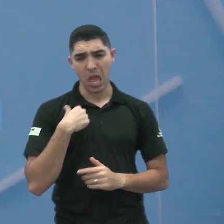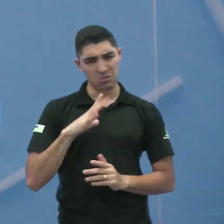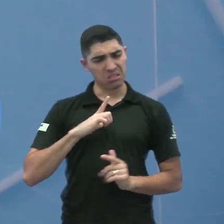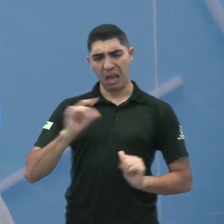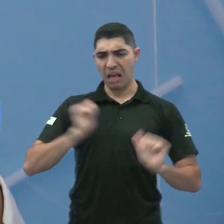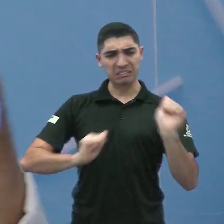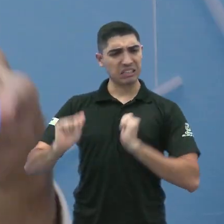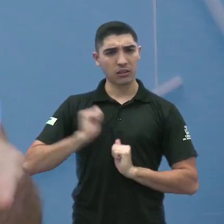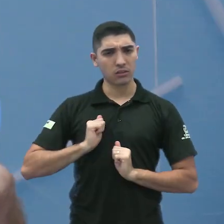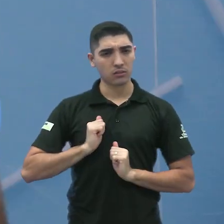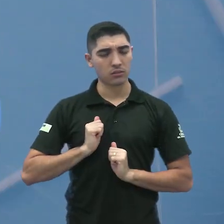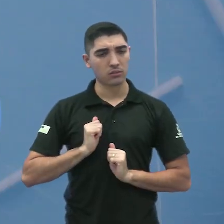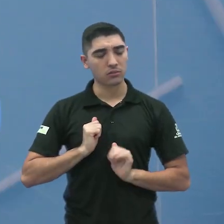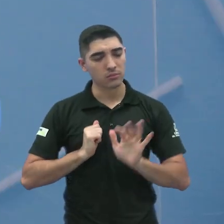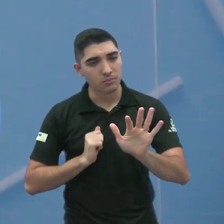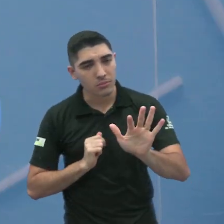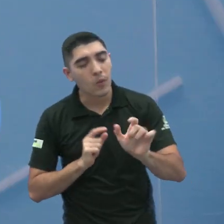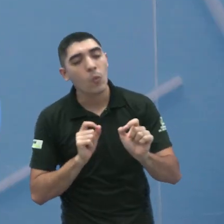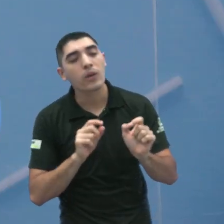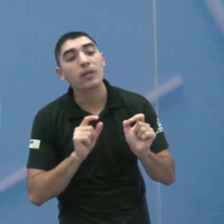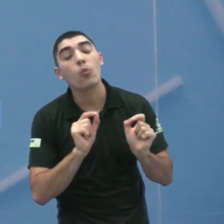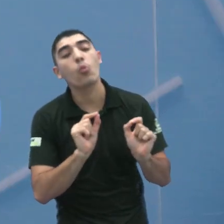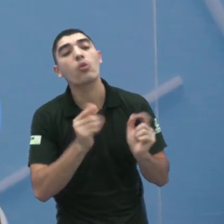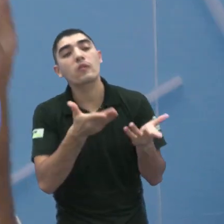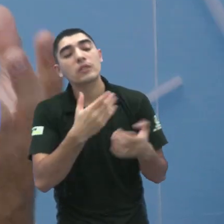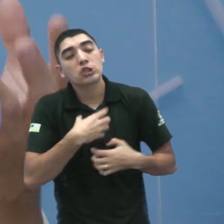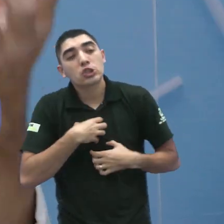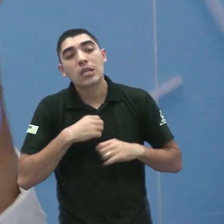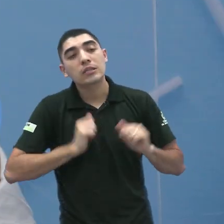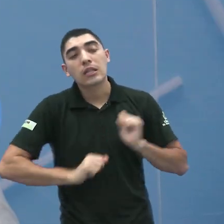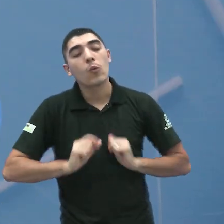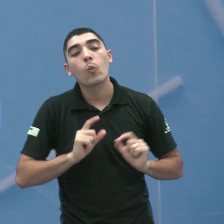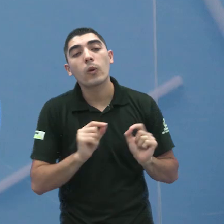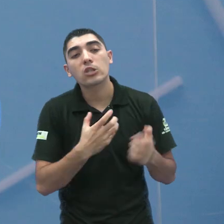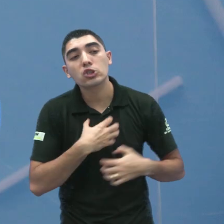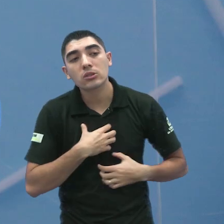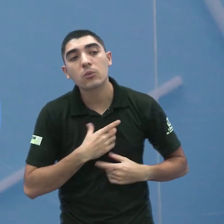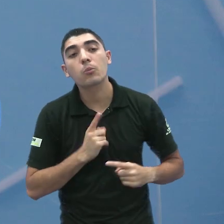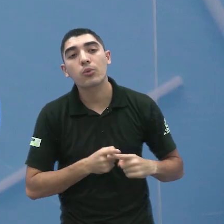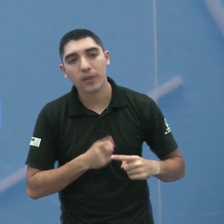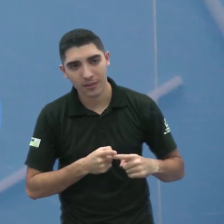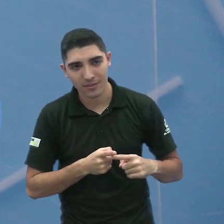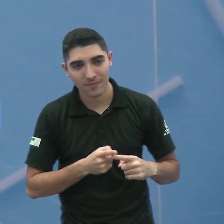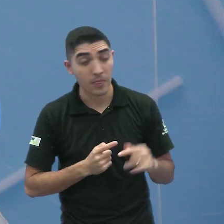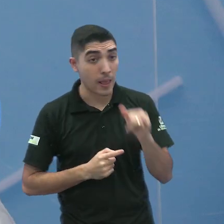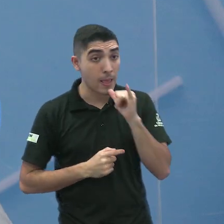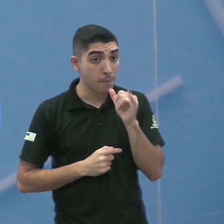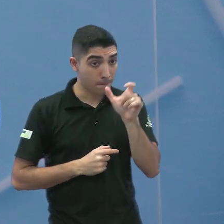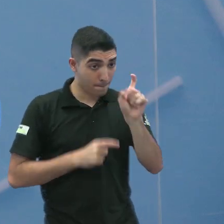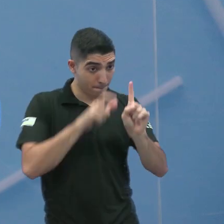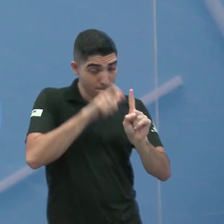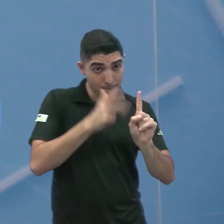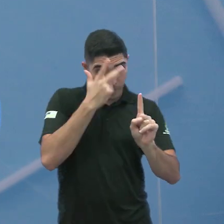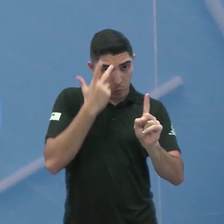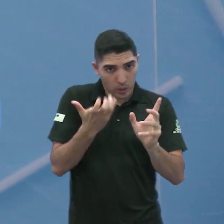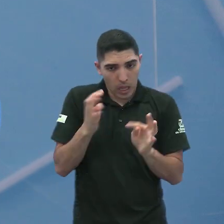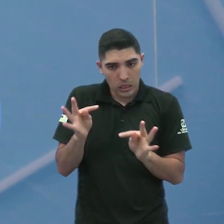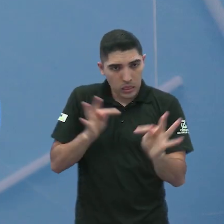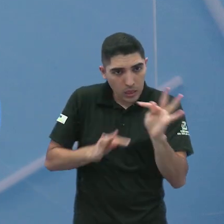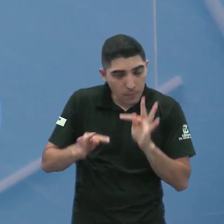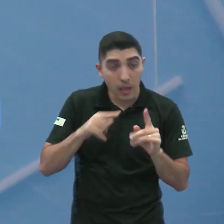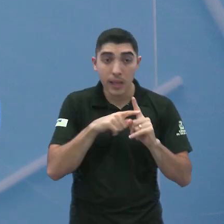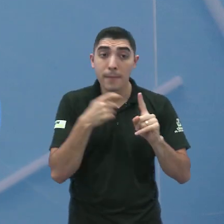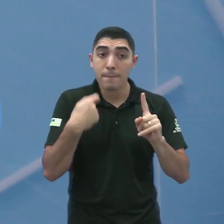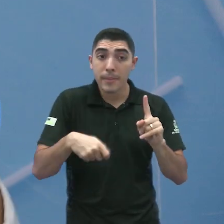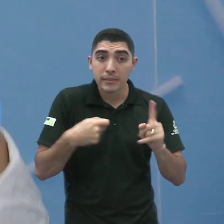ansiedade. Tá, o que é a sua ansiedade? Então, tanto a pessoa que está buscando atendimento, buscando o tratamento, tem que ter a paciência